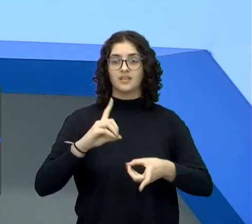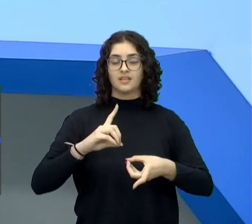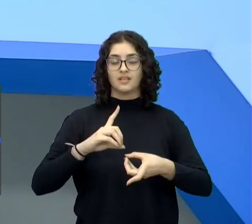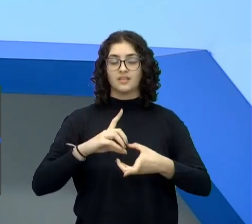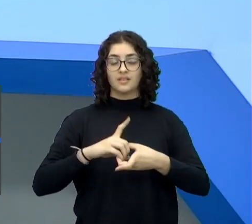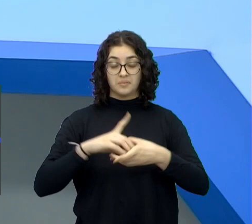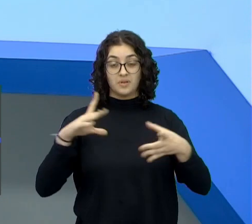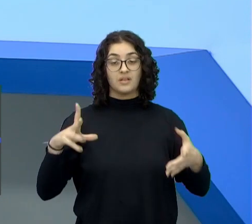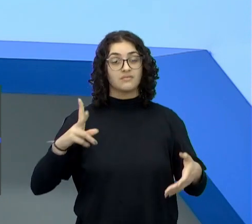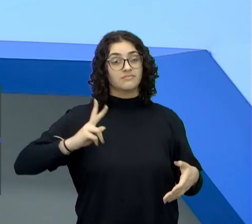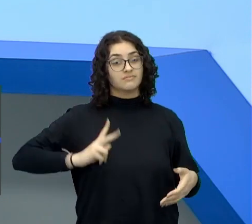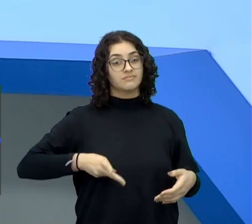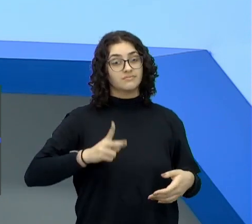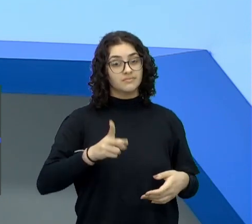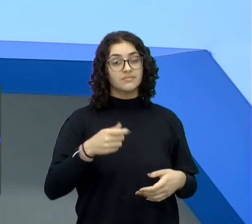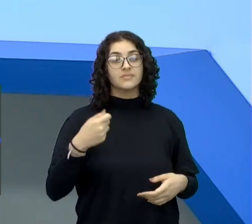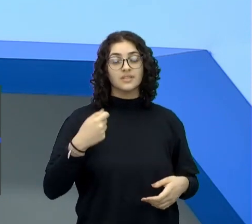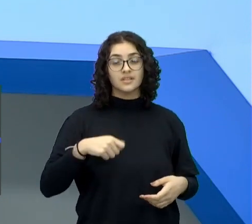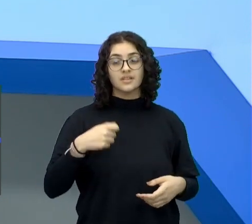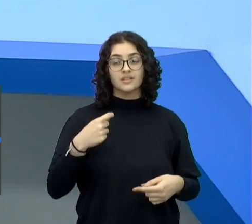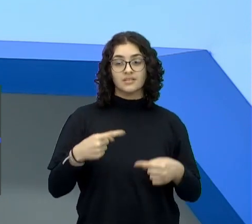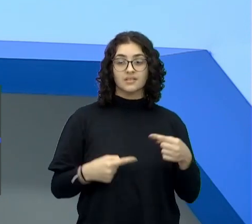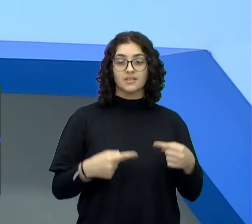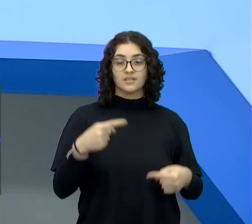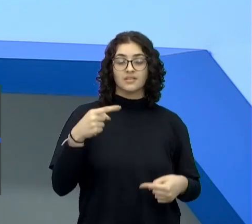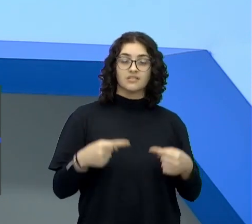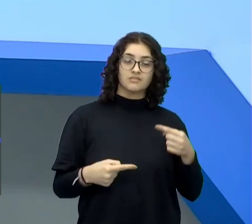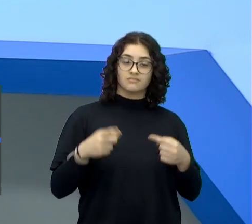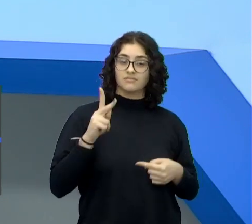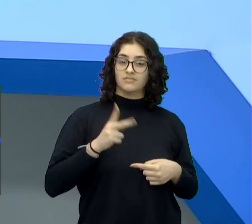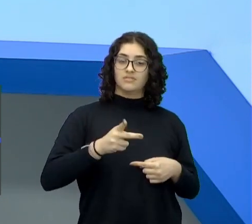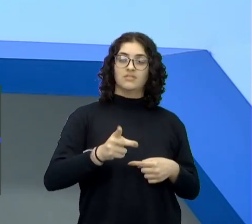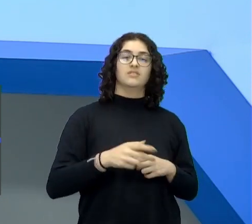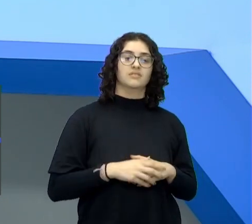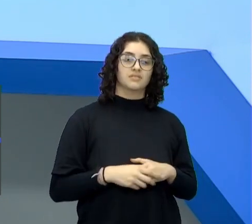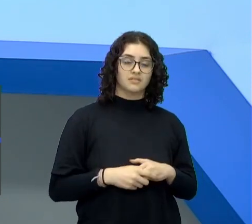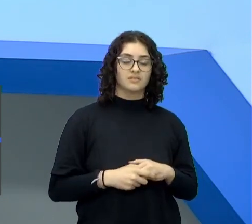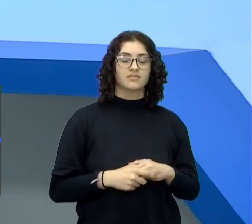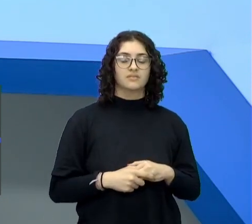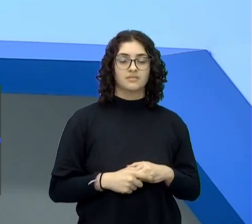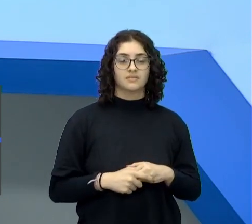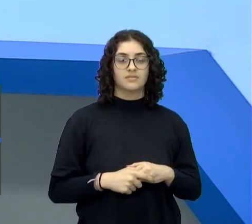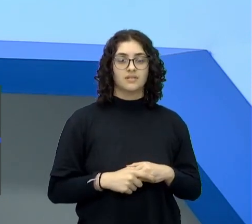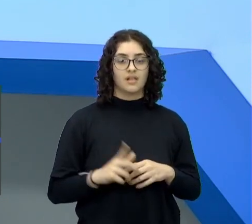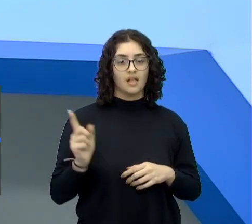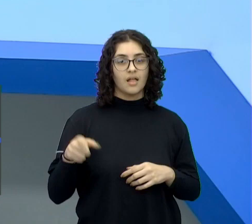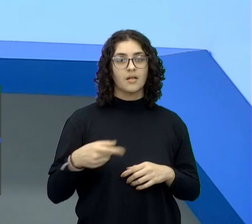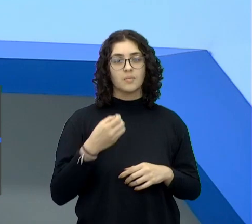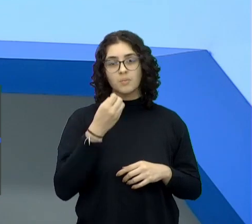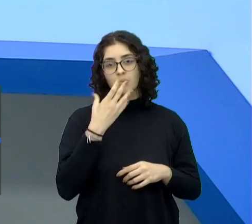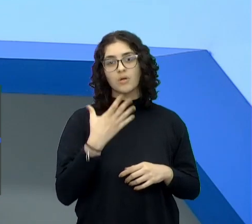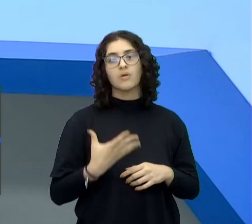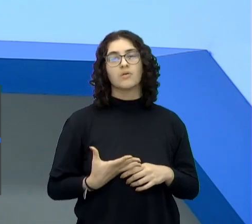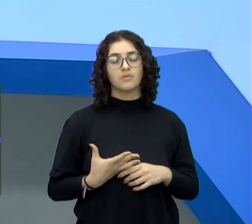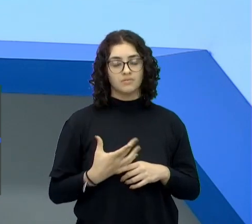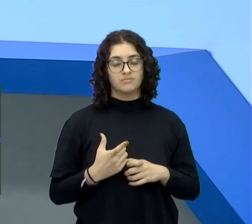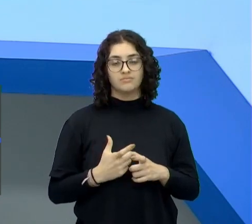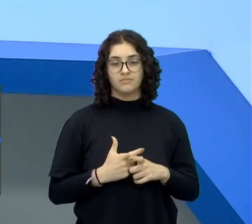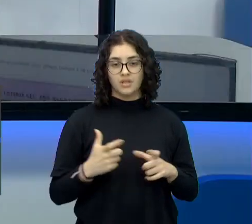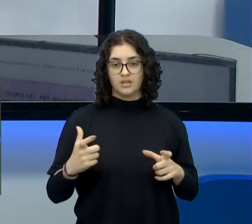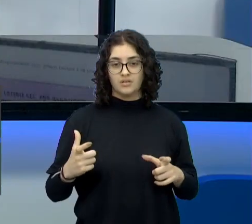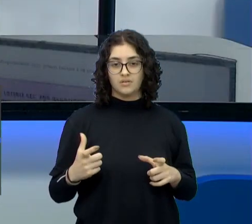que sempre precisam ser debatidos, discutidos e isso é muito bom, né, para o nosso crescimento